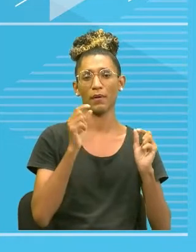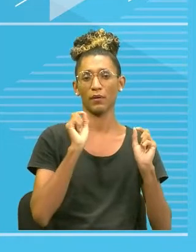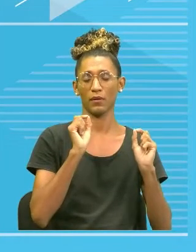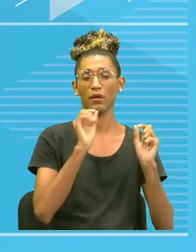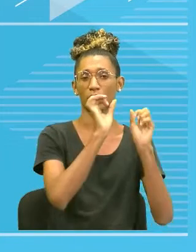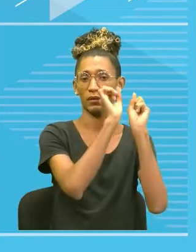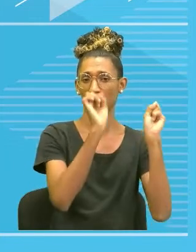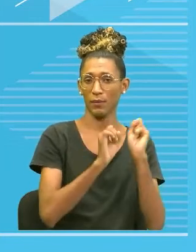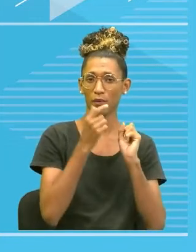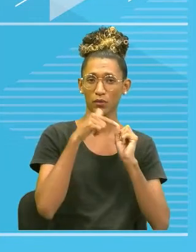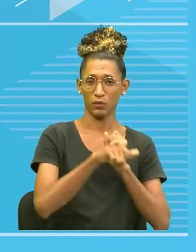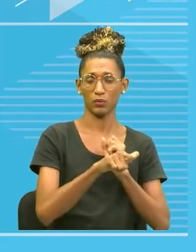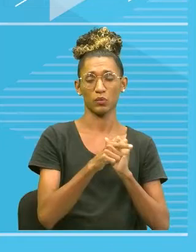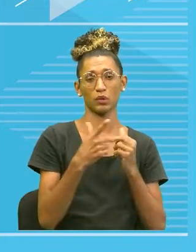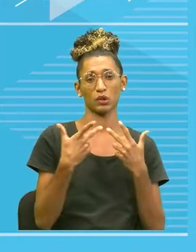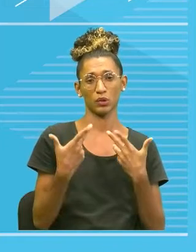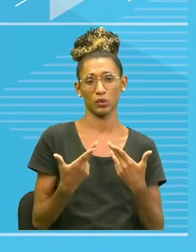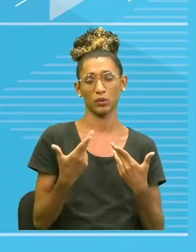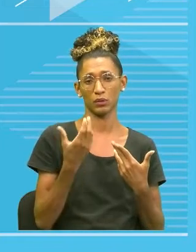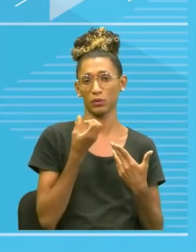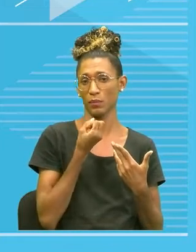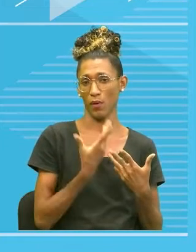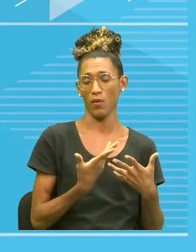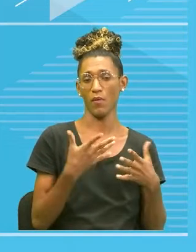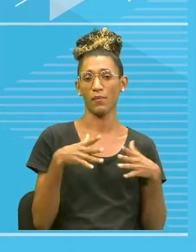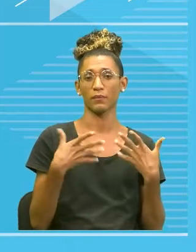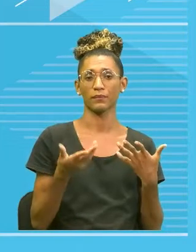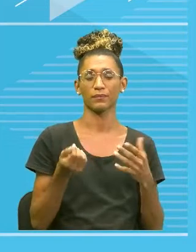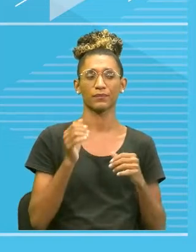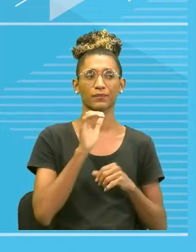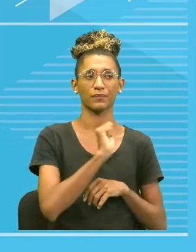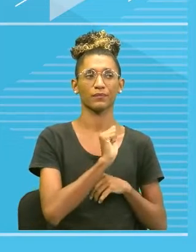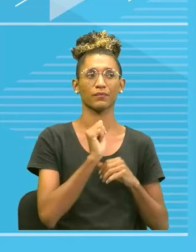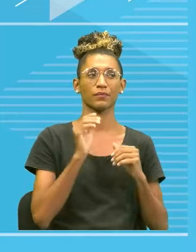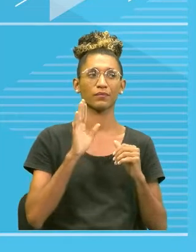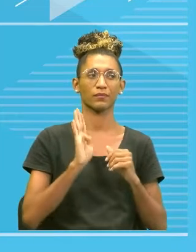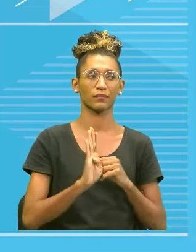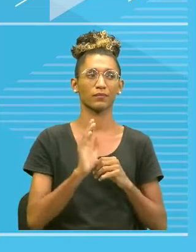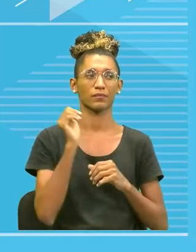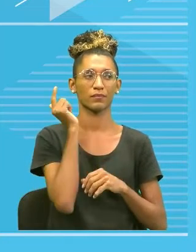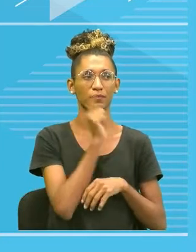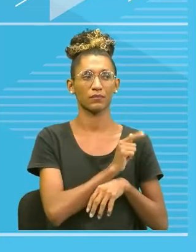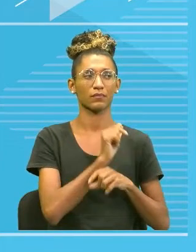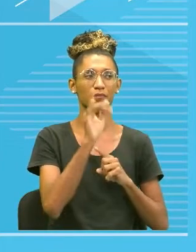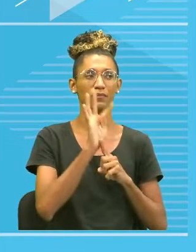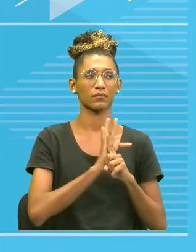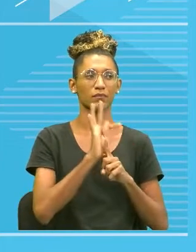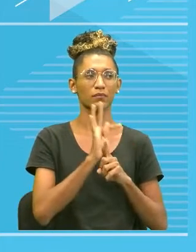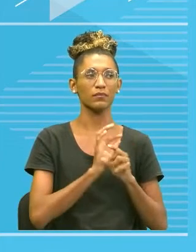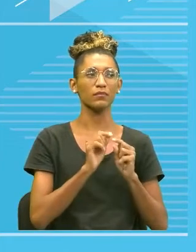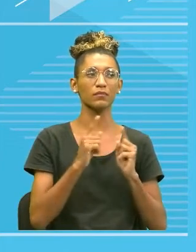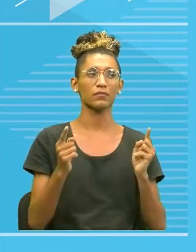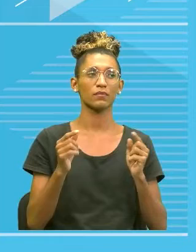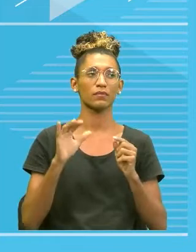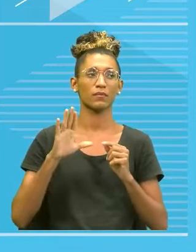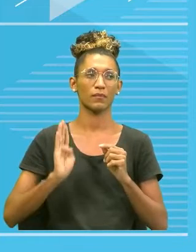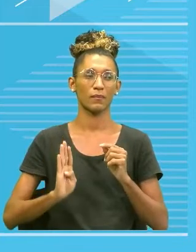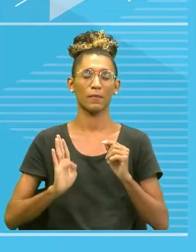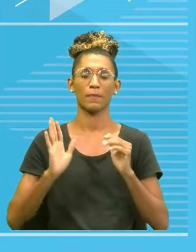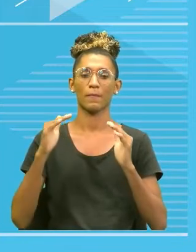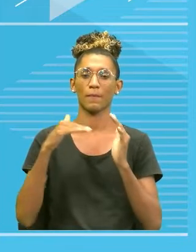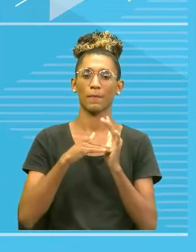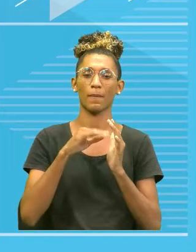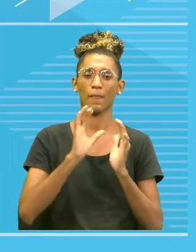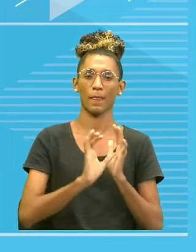sendo perfeito. Bacana? Então, de A para B, eu ganho temperatura, porém, de B para C, eu